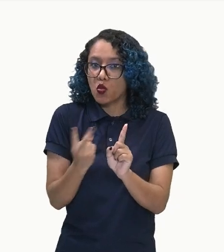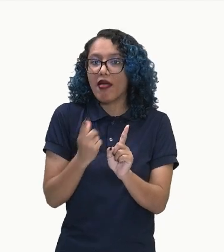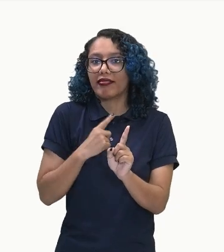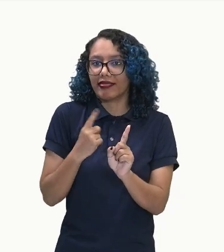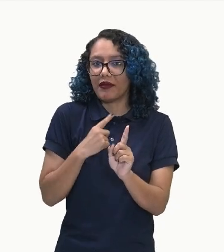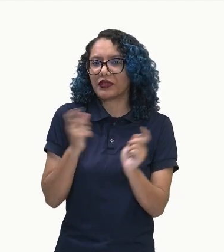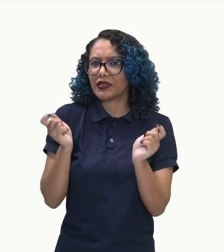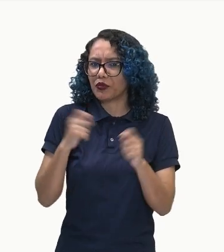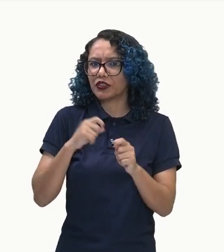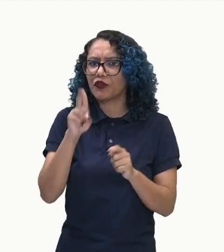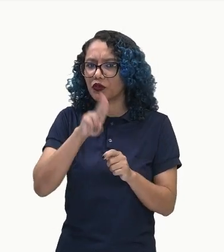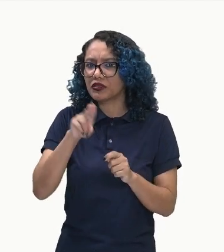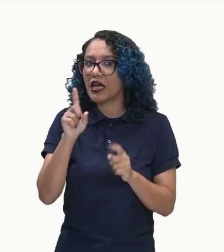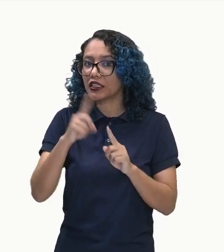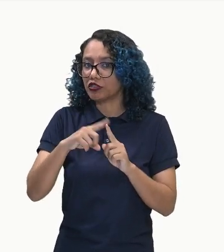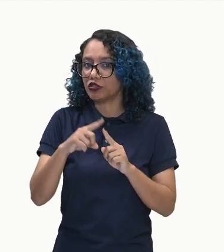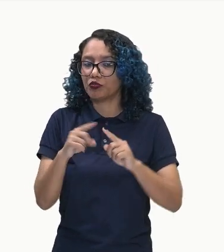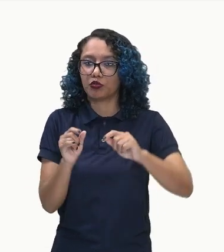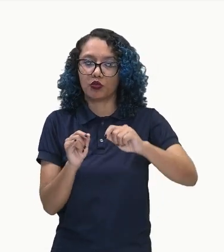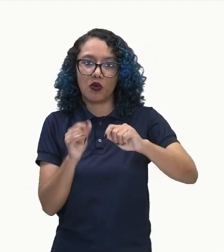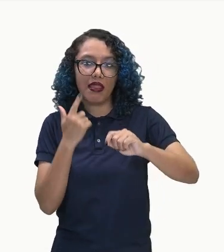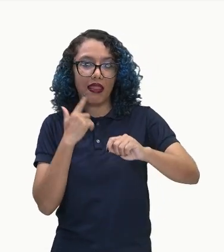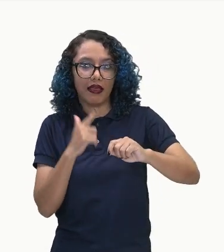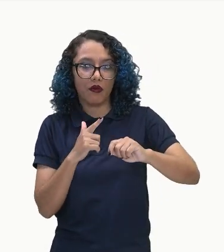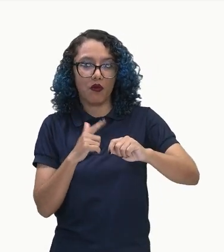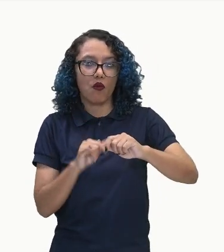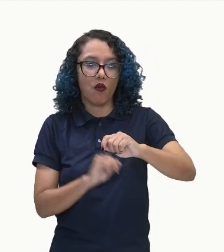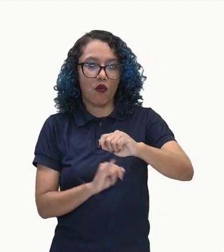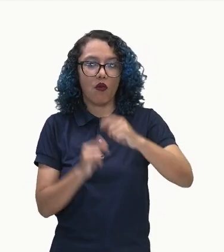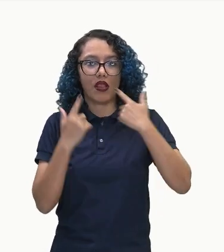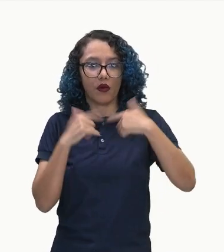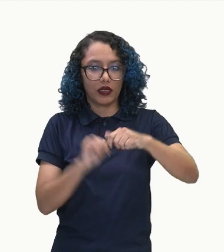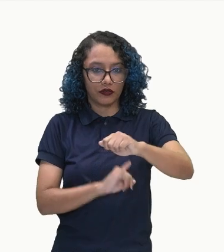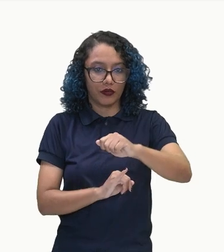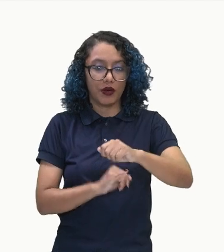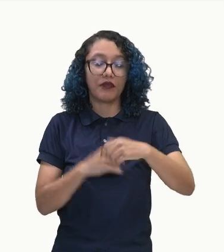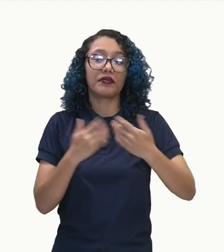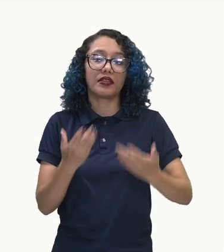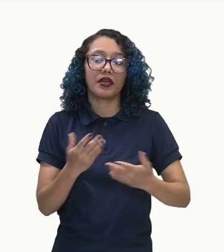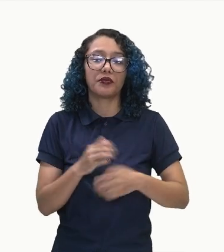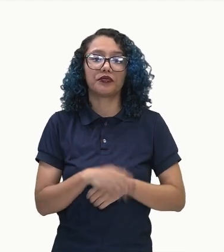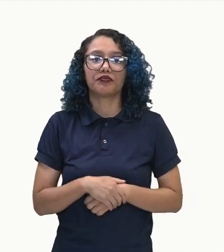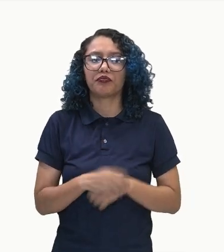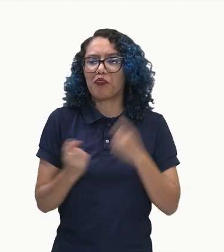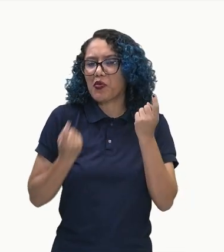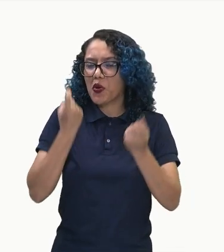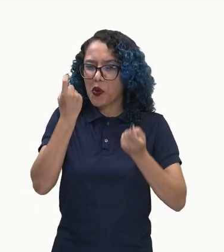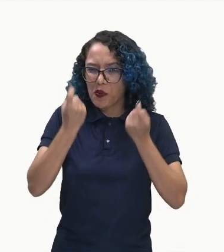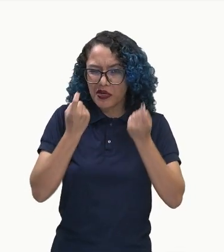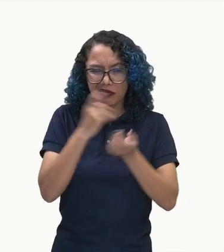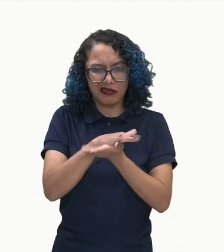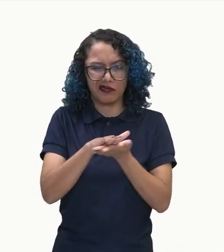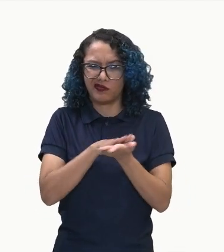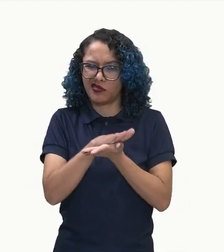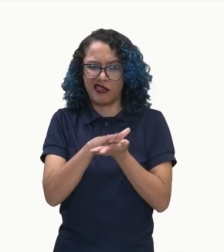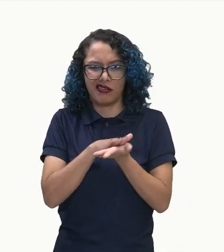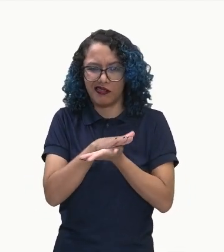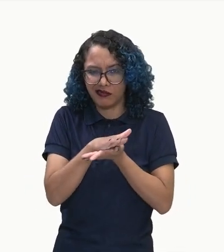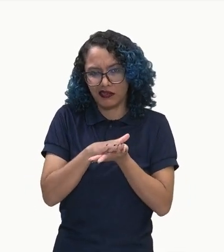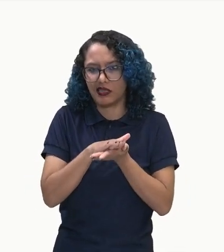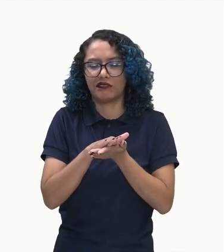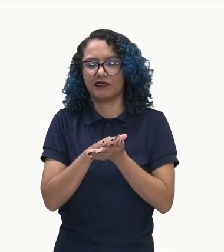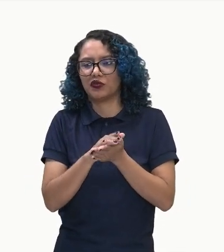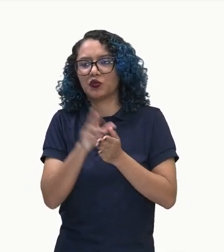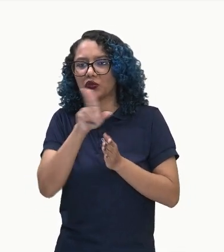forma. Então, podemos ver que é uma linguagem despretensiosa, não pretende falar com a norma